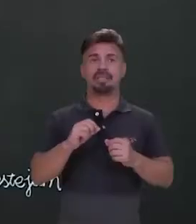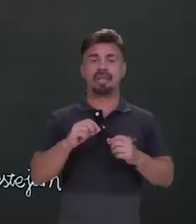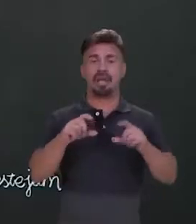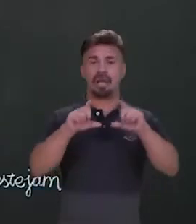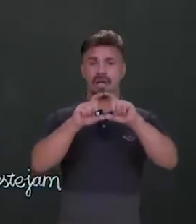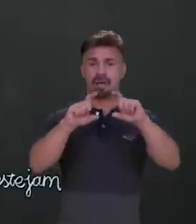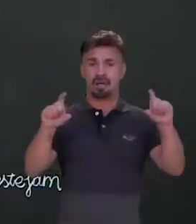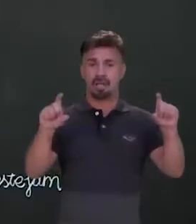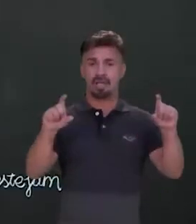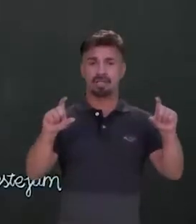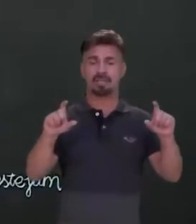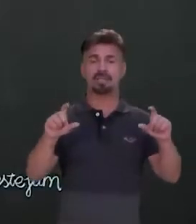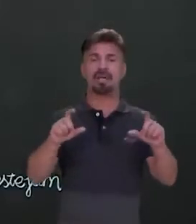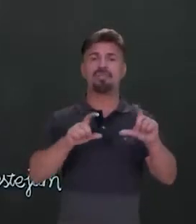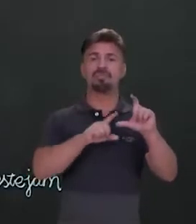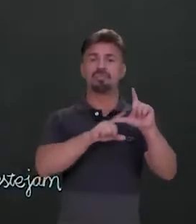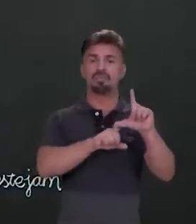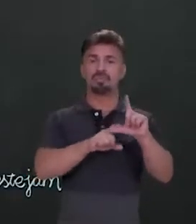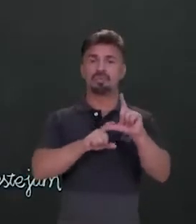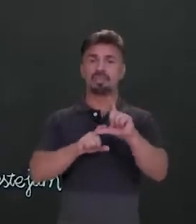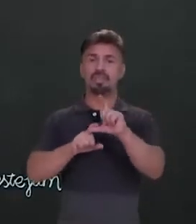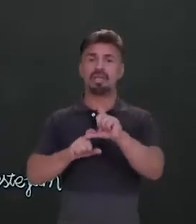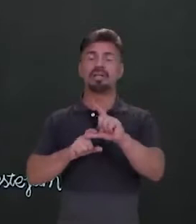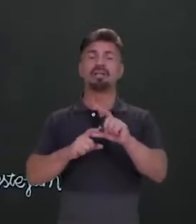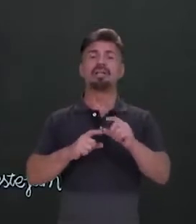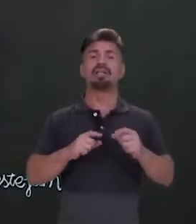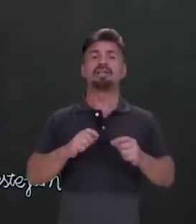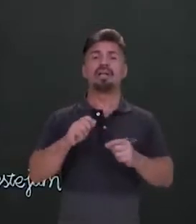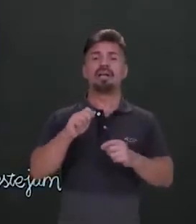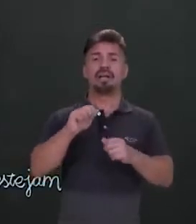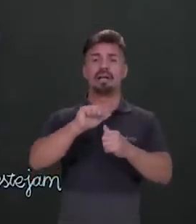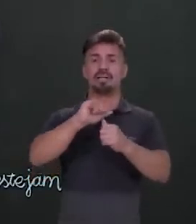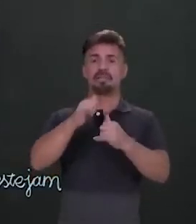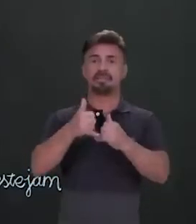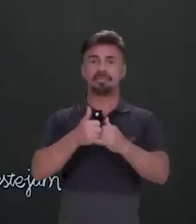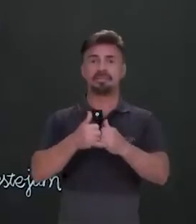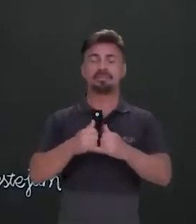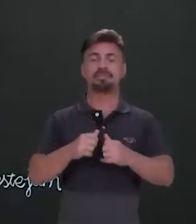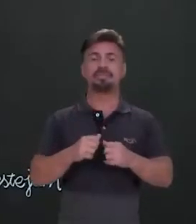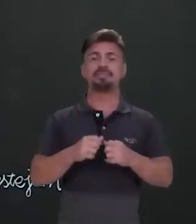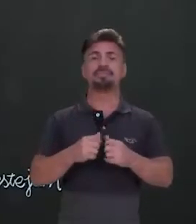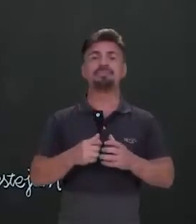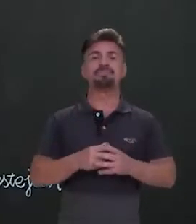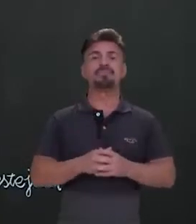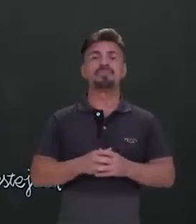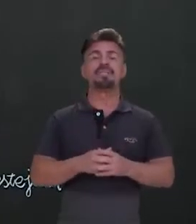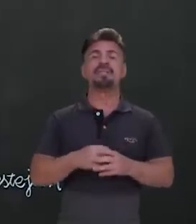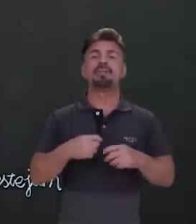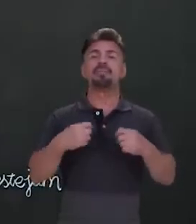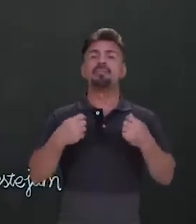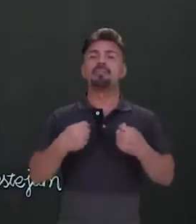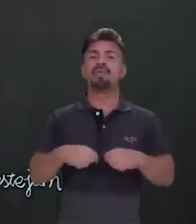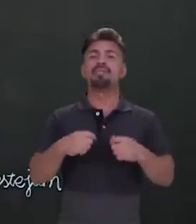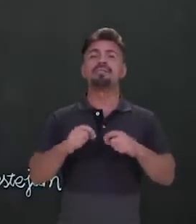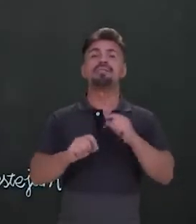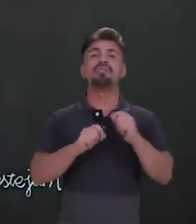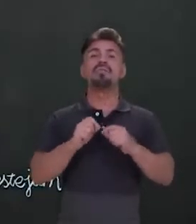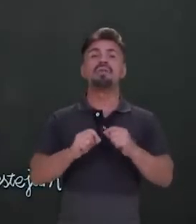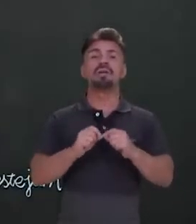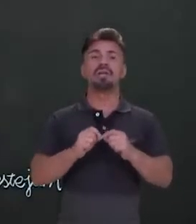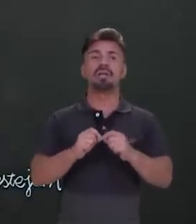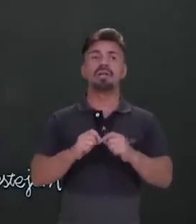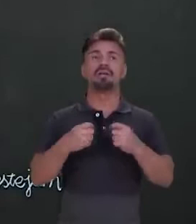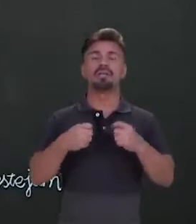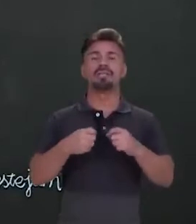que é uma oração subordinada adverbial condicional, porque ela apresenta a ideia